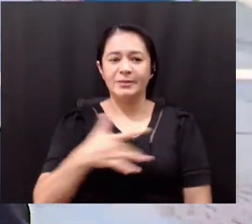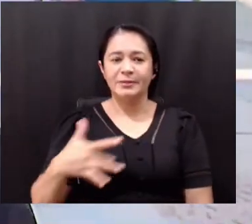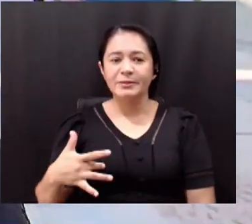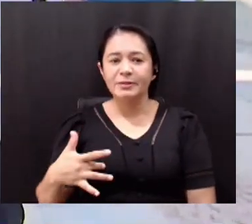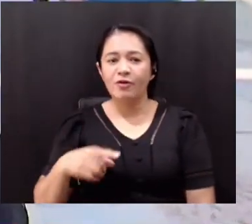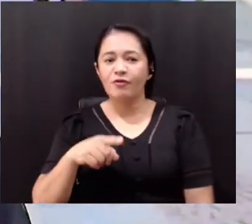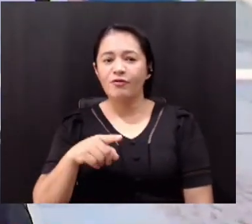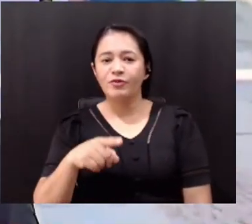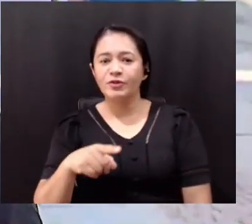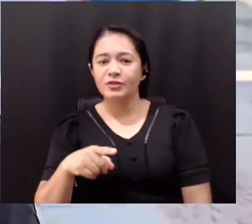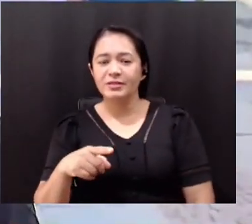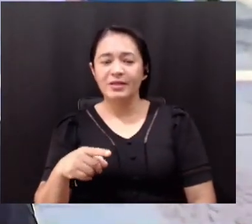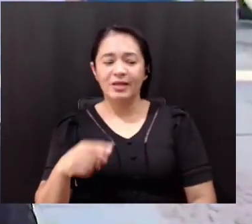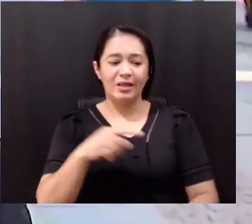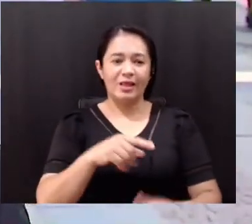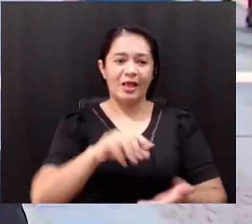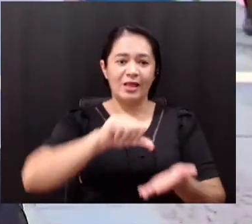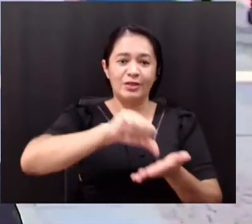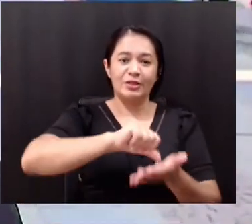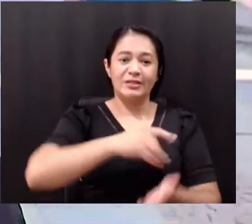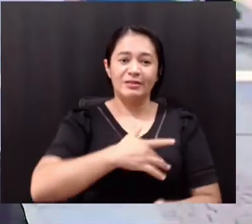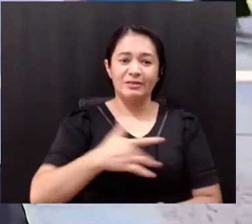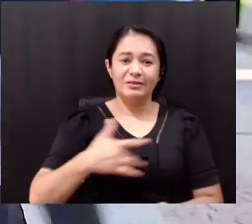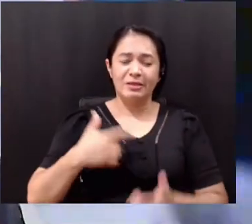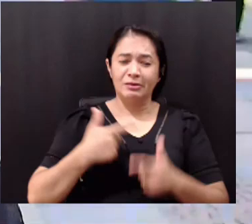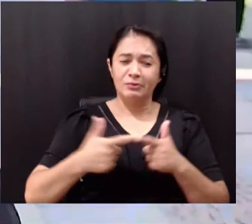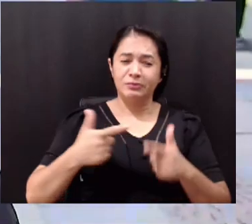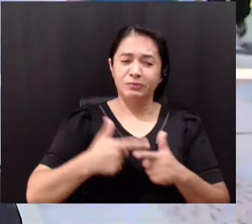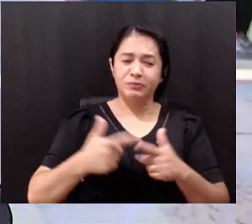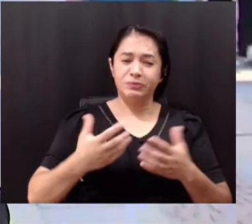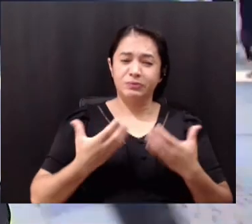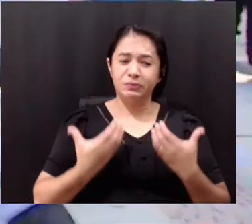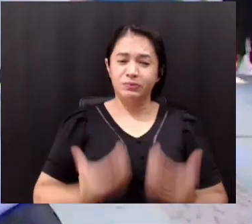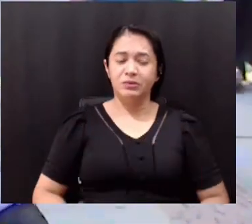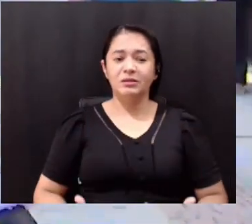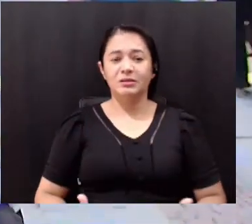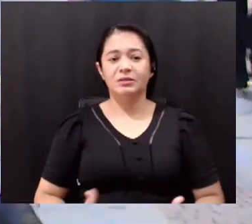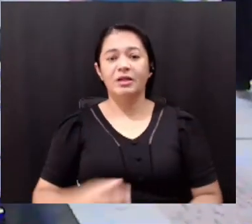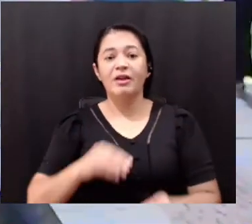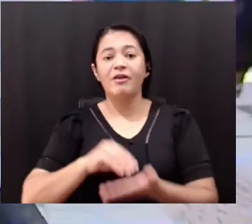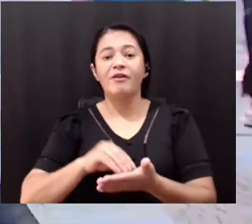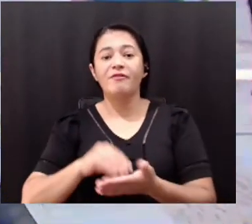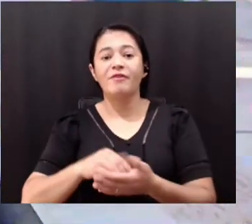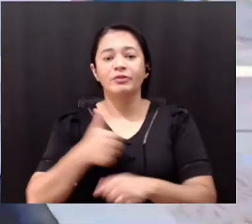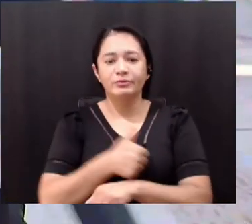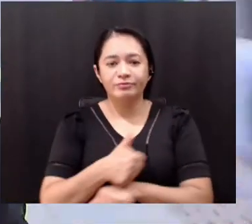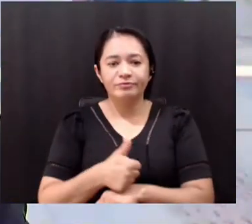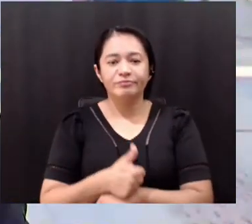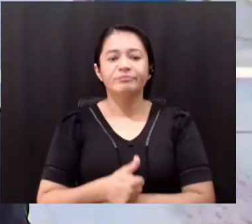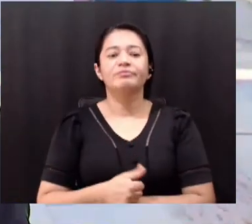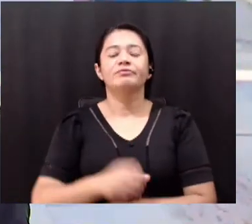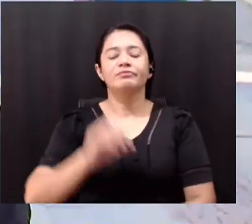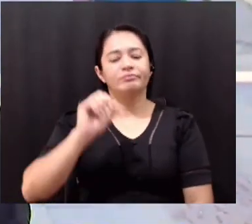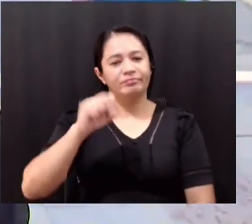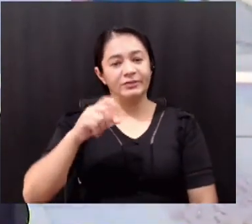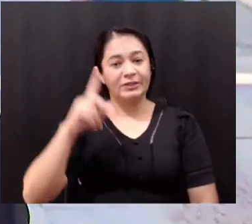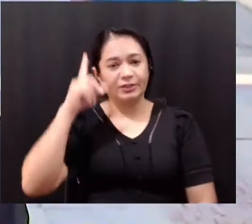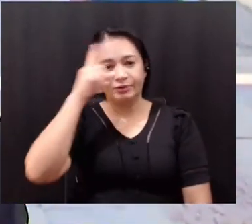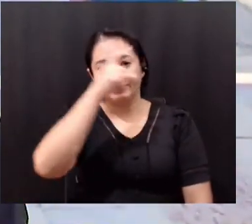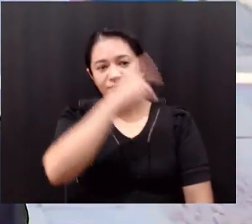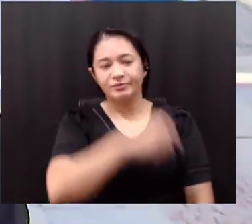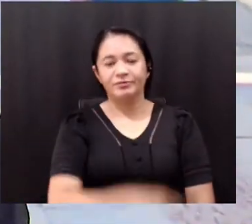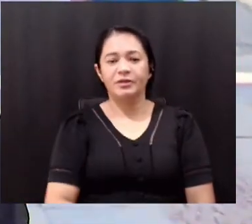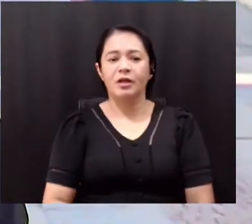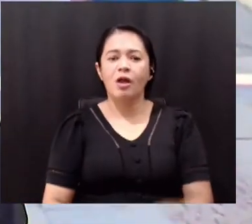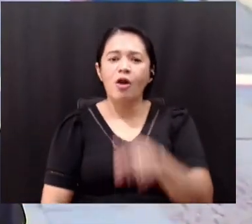pronto-socorro, excesso de trabalho e falta de mão de obra. Complicado, né? Muito. É muito complicado. E você sentiu o